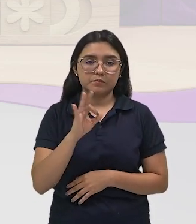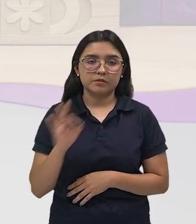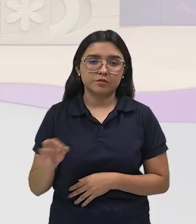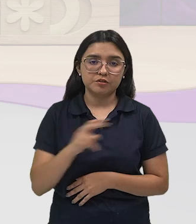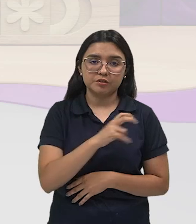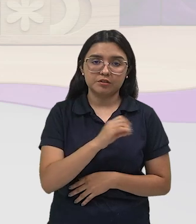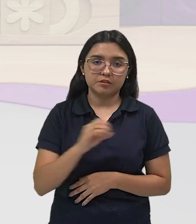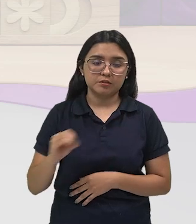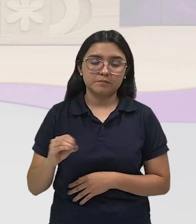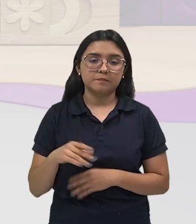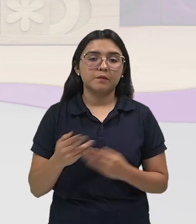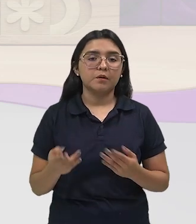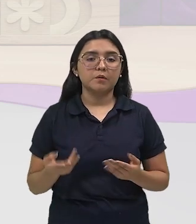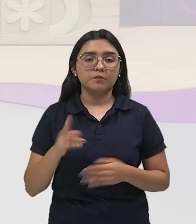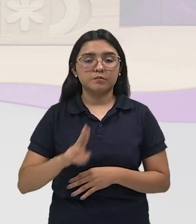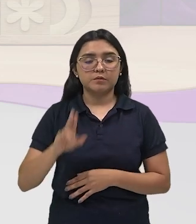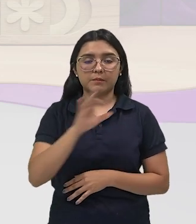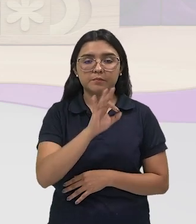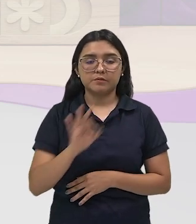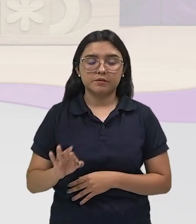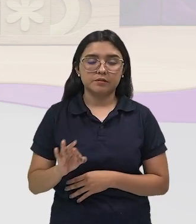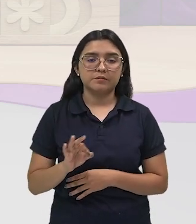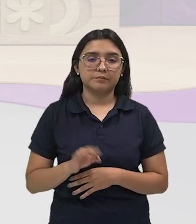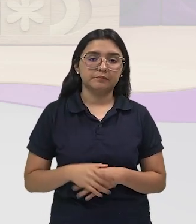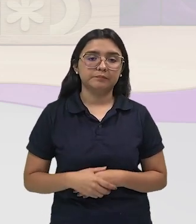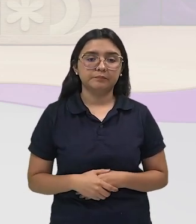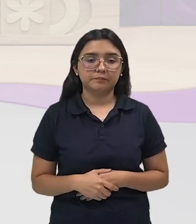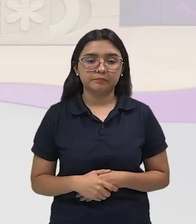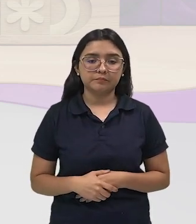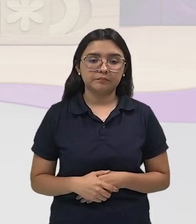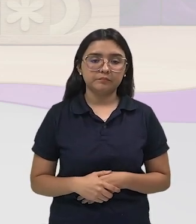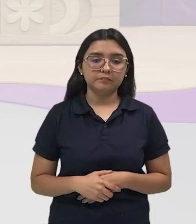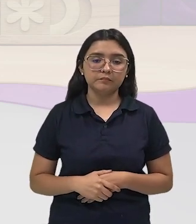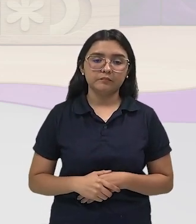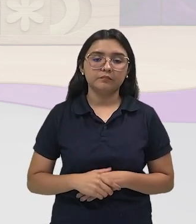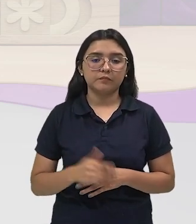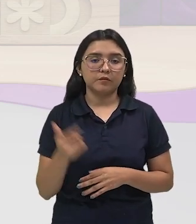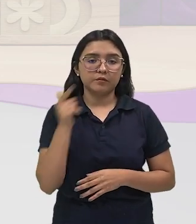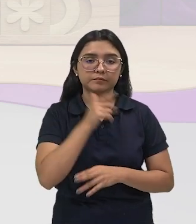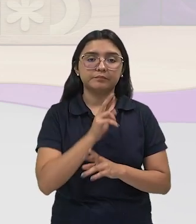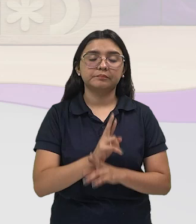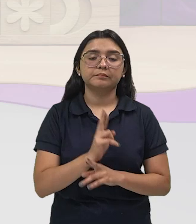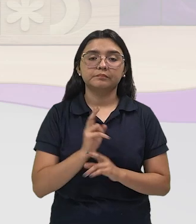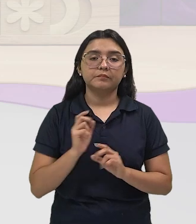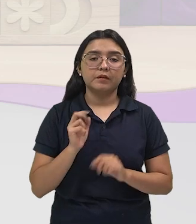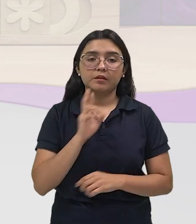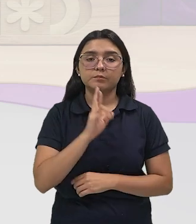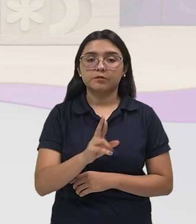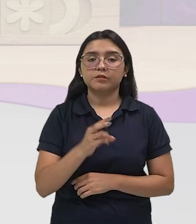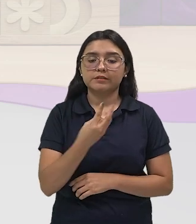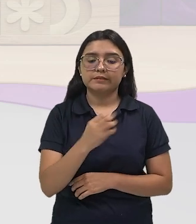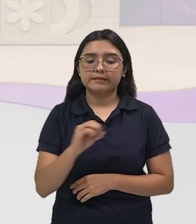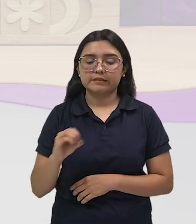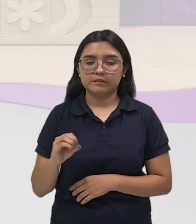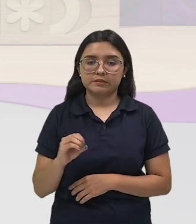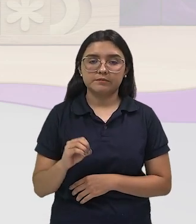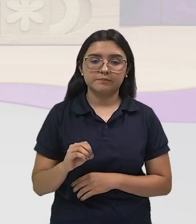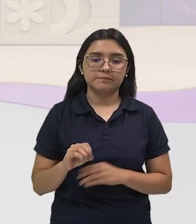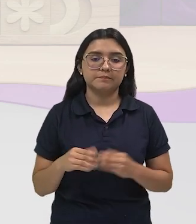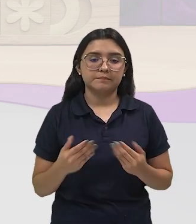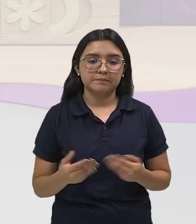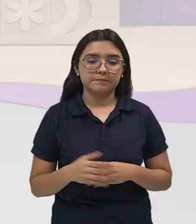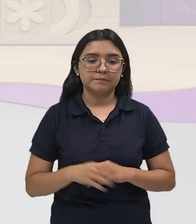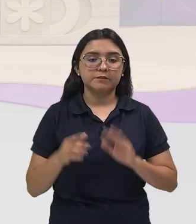apliquei a porcentagem, tirei os 60%, cheguei ao quantitativo de 300. Ora, é claro que isso